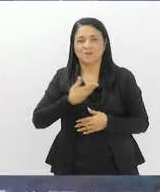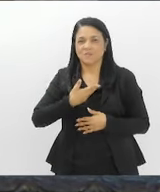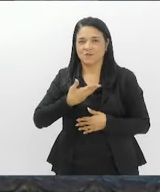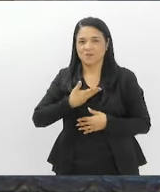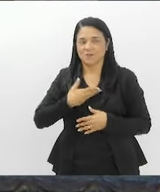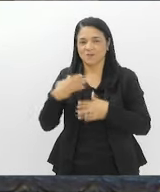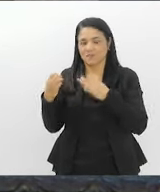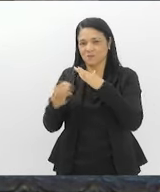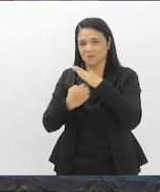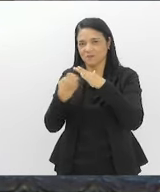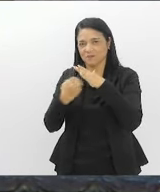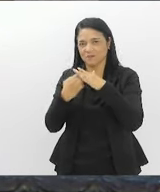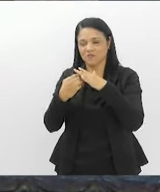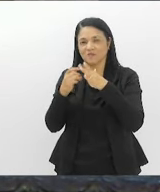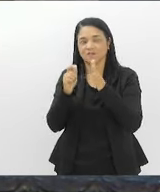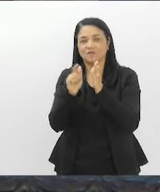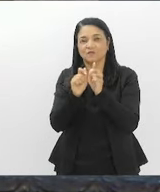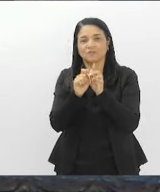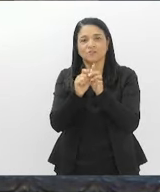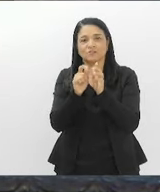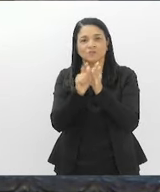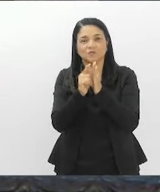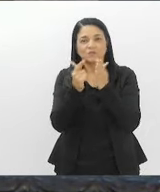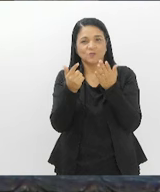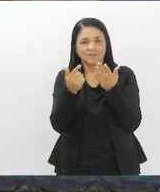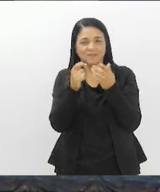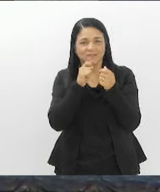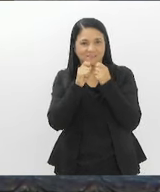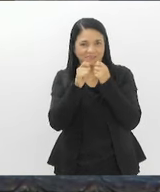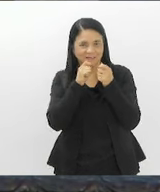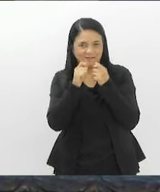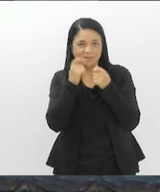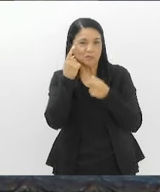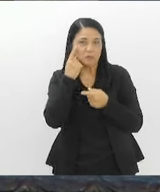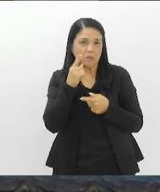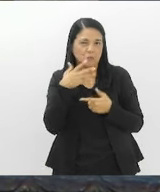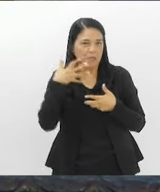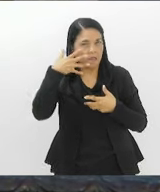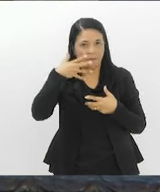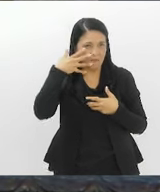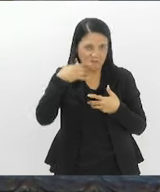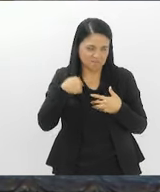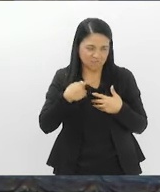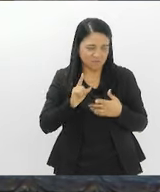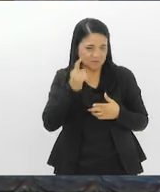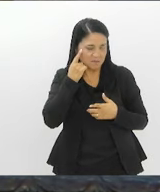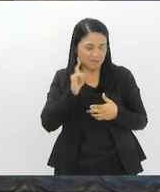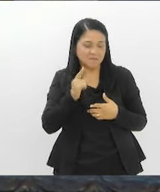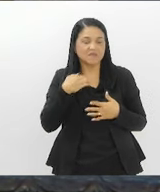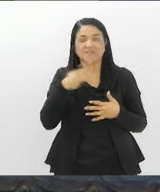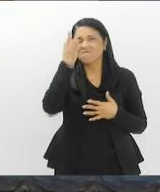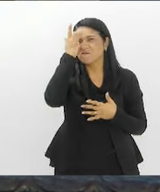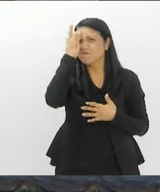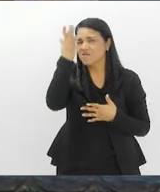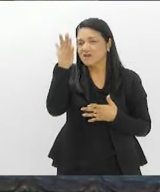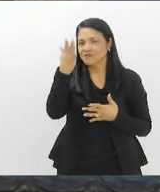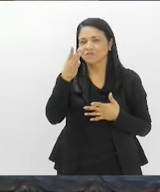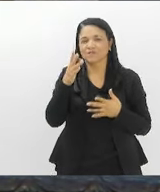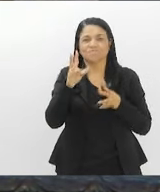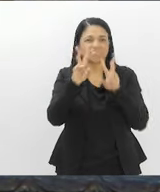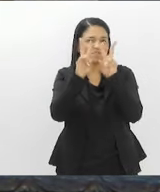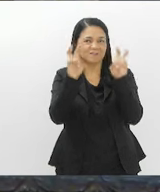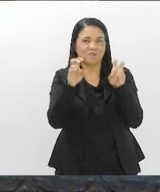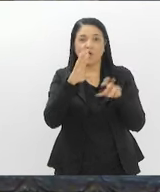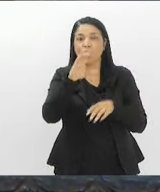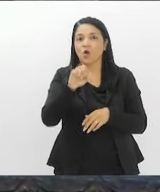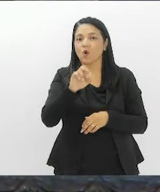empresário jornalista Magna Vita, mas não sabia que ia falar. Mas é fácil falar sobre o Correio da Manhã, porque a